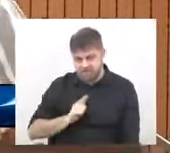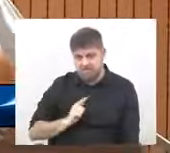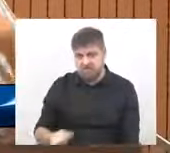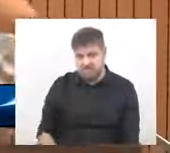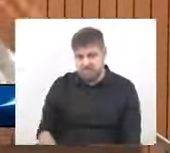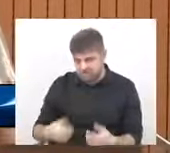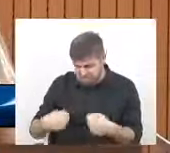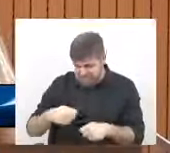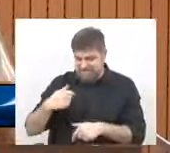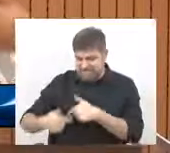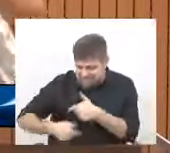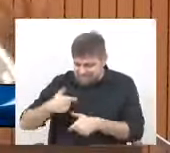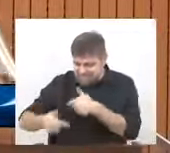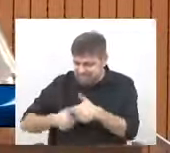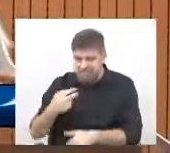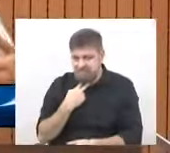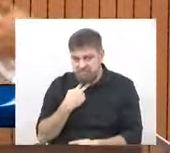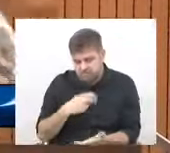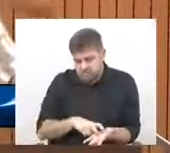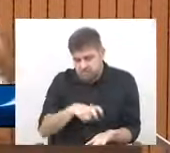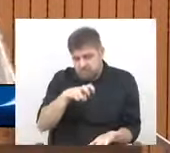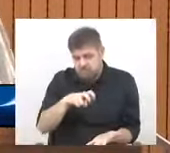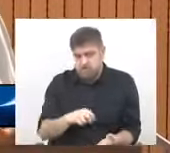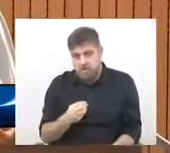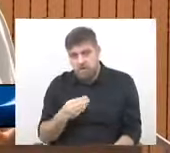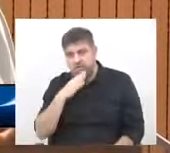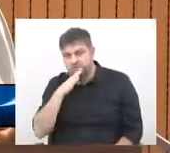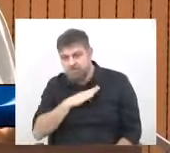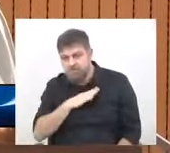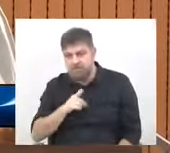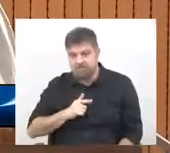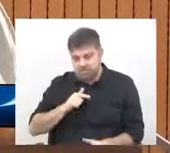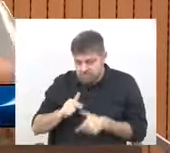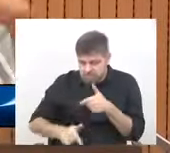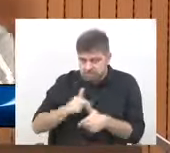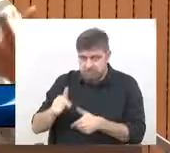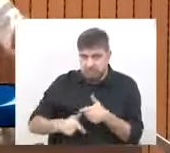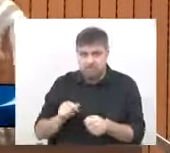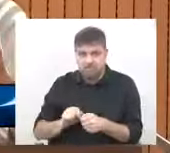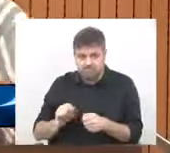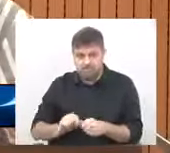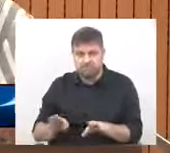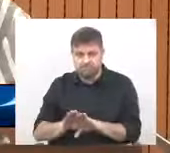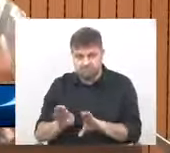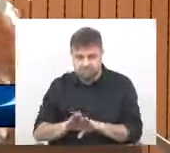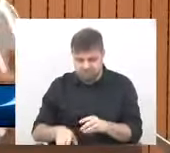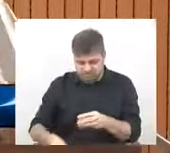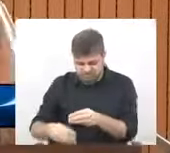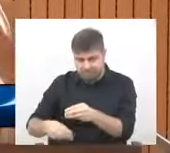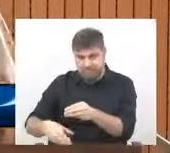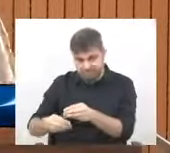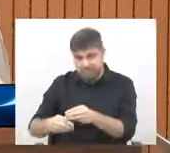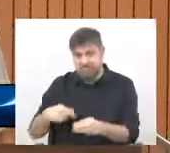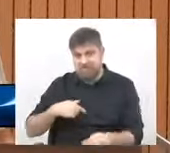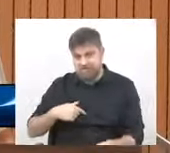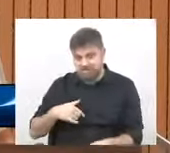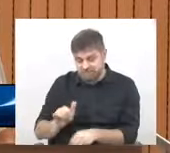para ajudar nos custos, fechar as contas de casa, faz bico. Ou seja, a gente tem